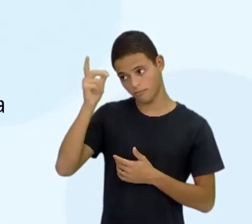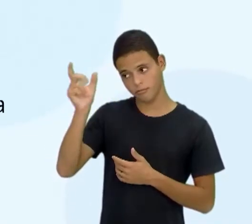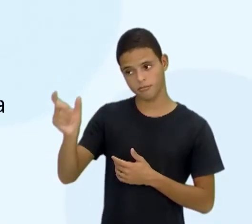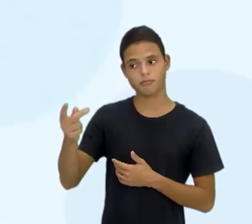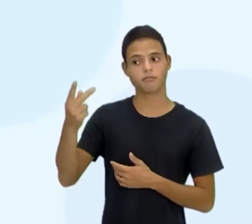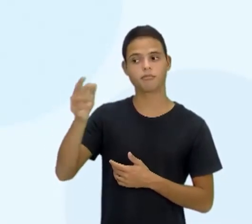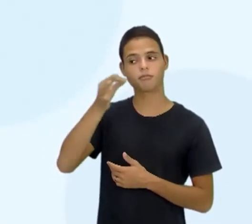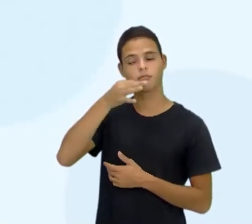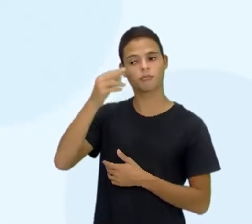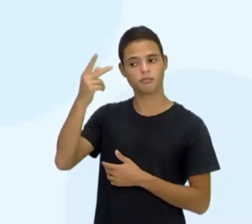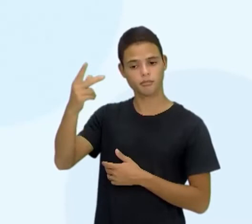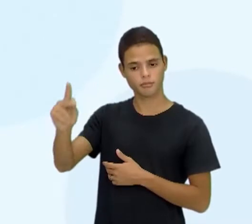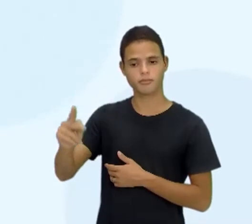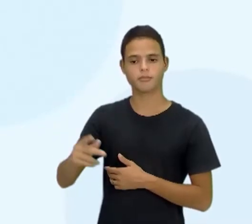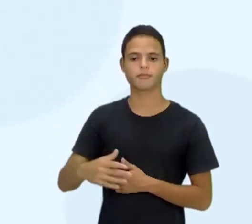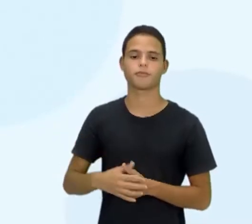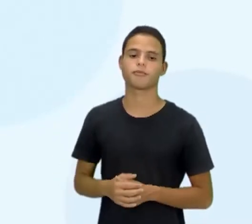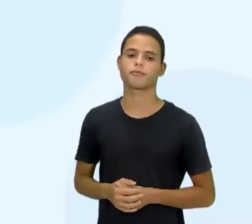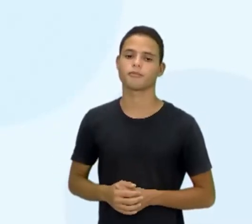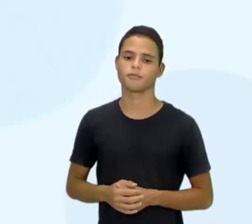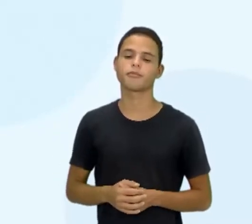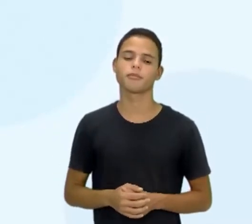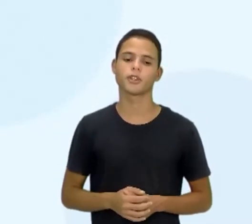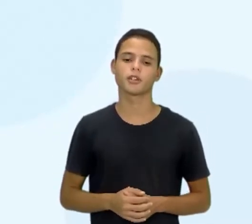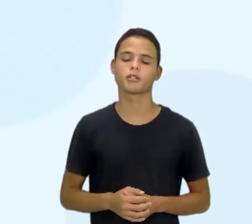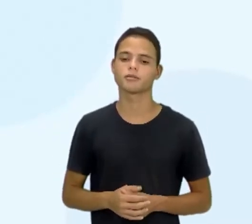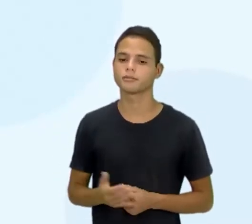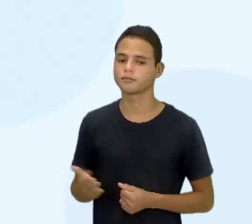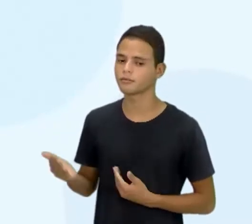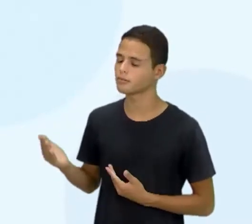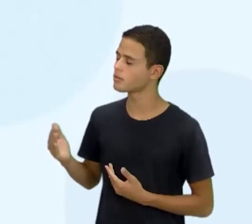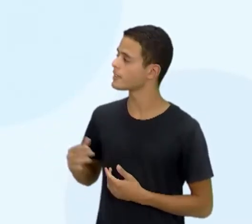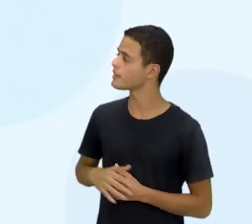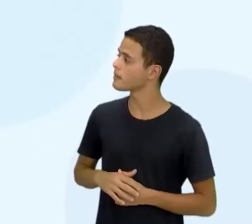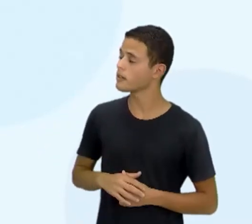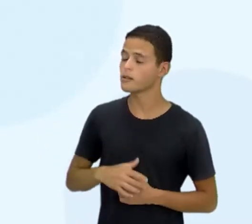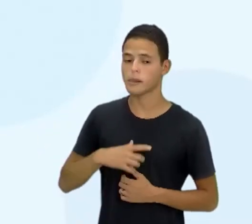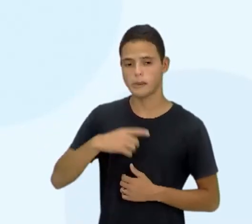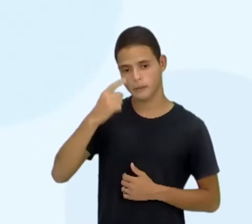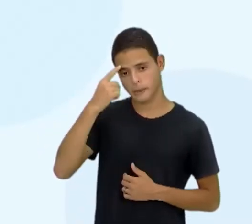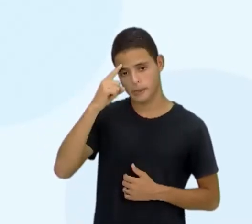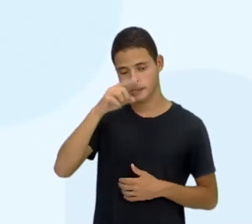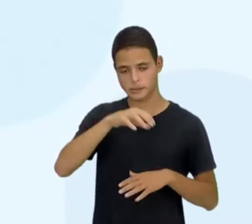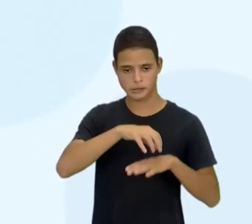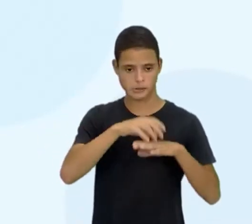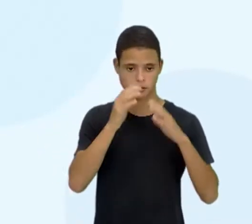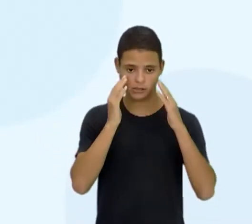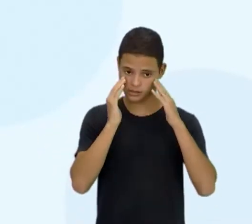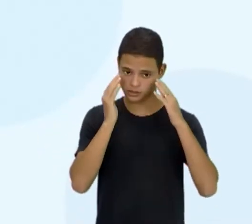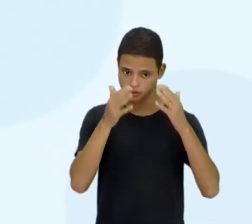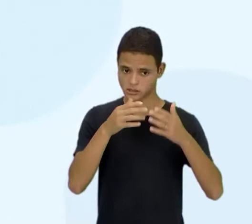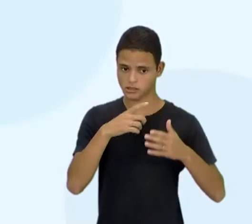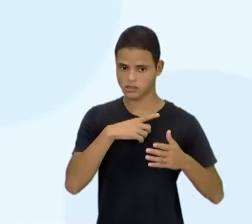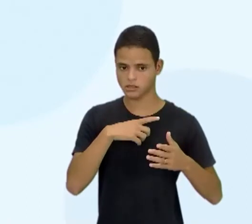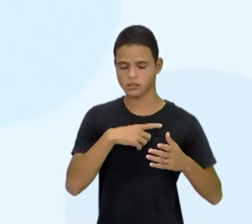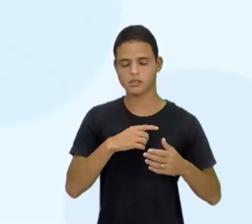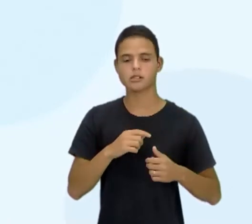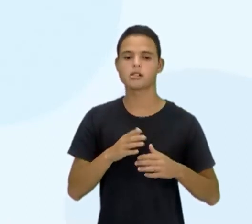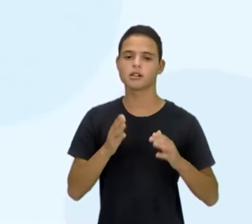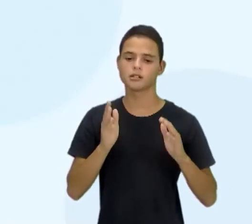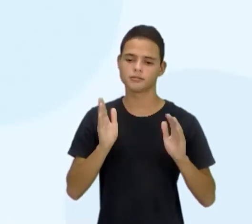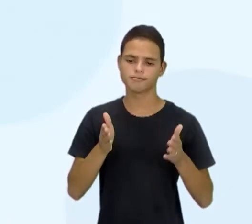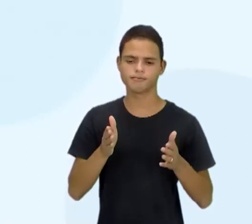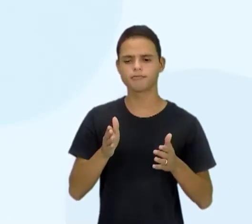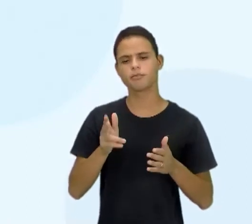formalidade e as características. Logo no início, nós temos ali a ideia central que será abordada, que nós chamamos também